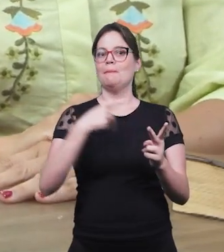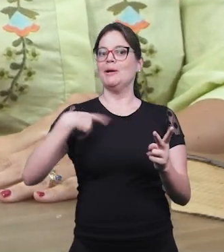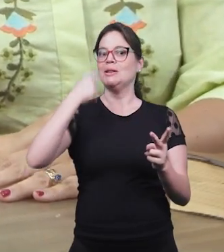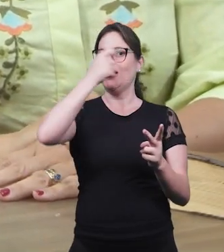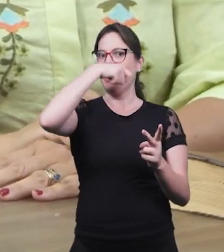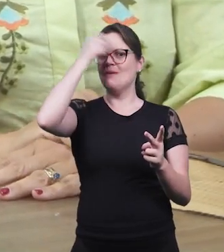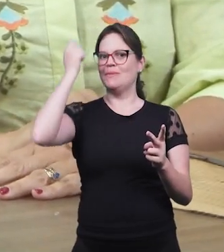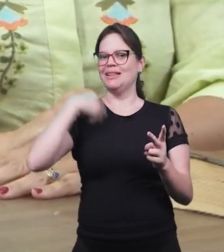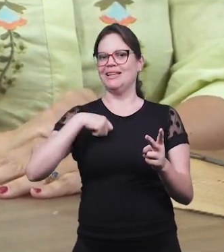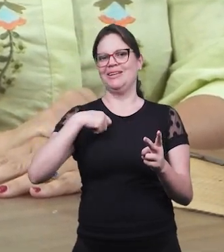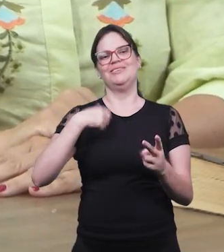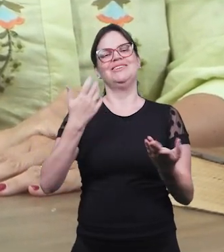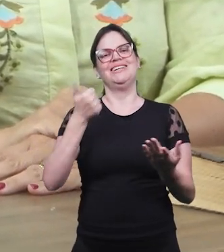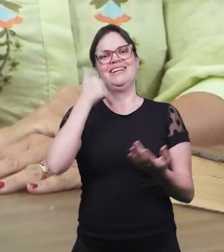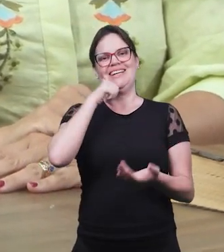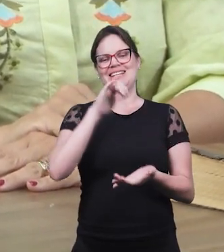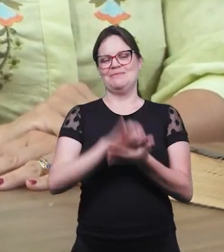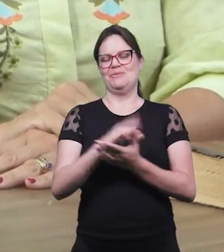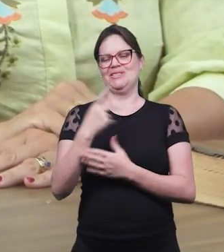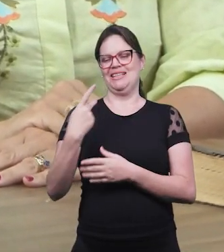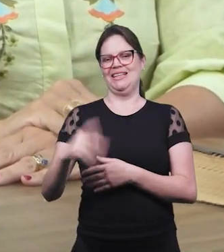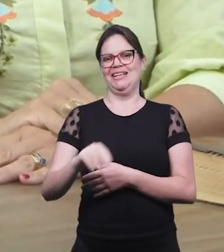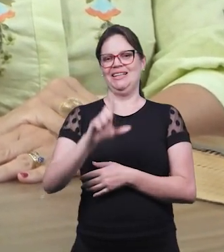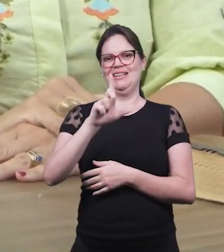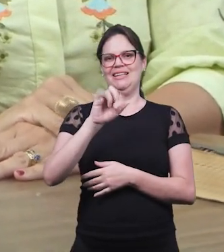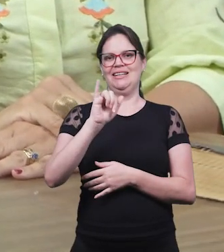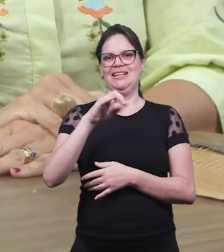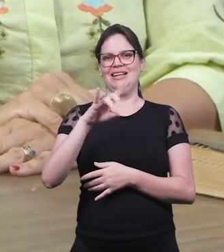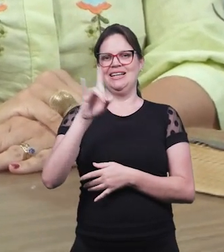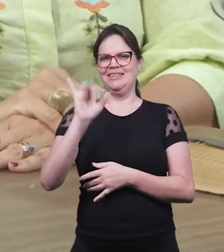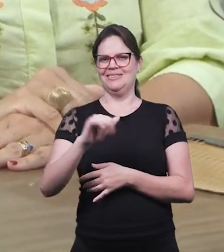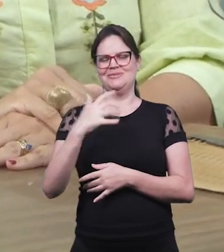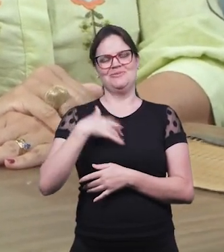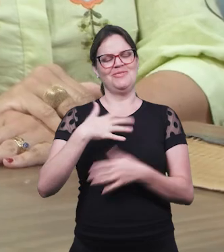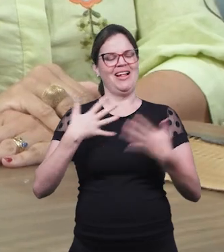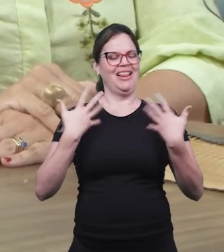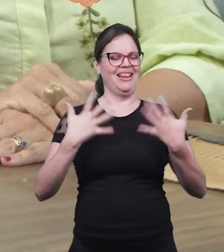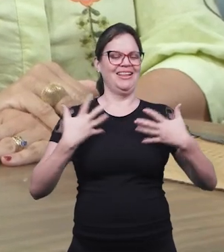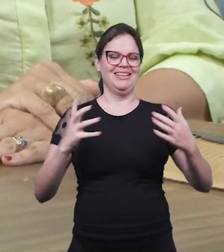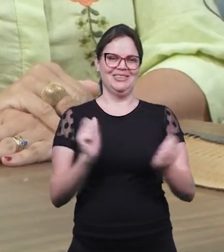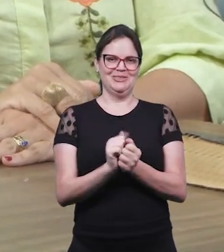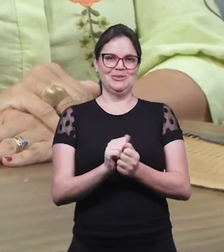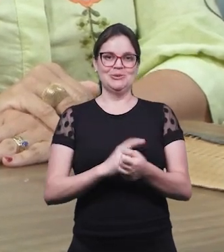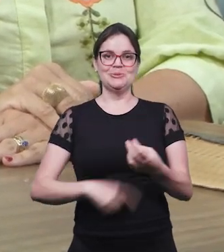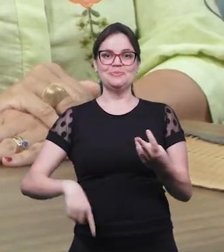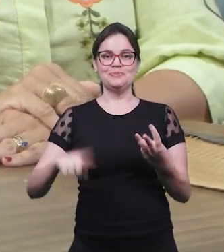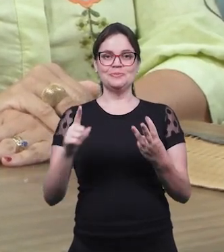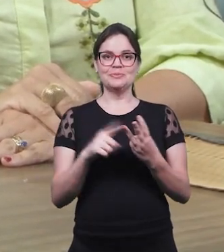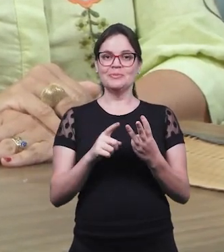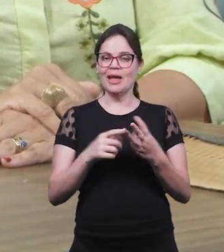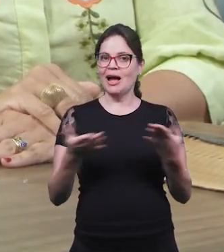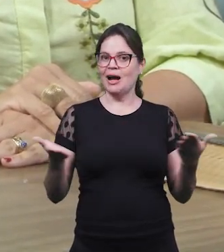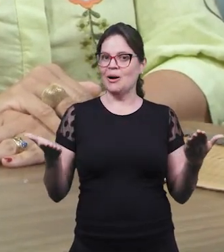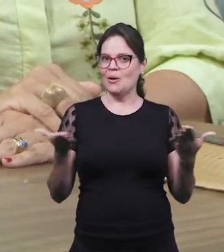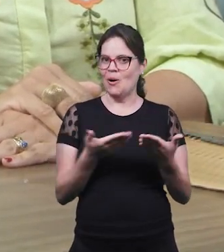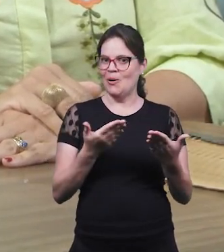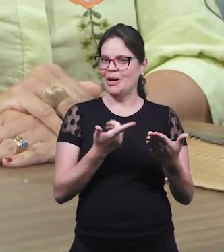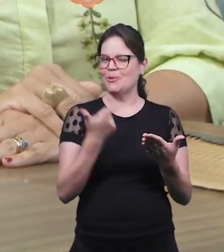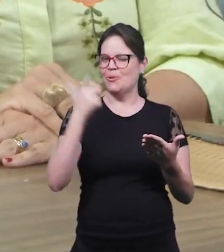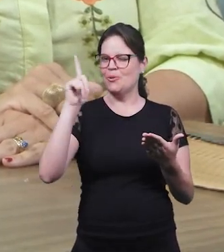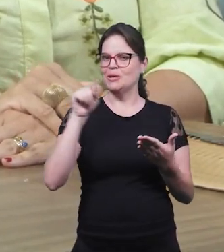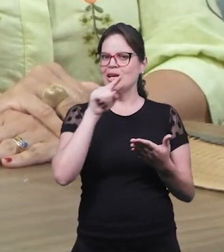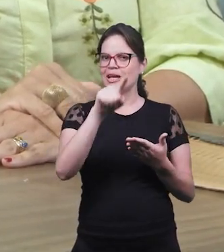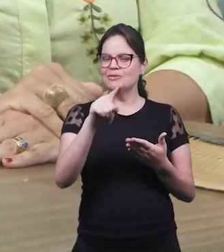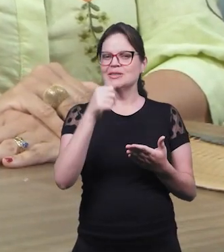Amadeu e sua amada esposa Linda Lopes, que foi uma alegria para nós. E a nossa intenção é que você, pai,